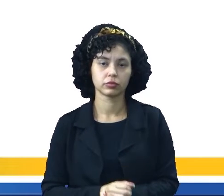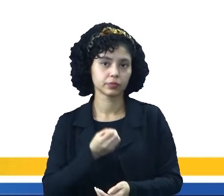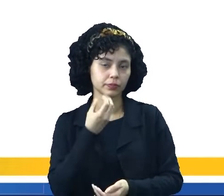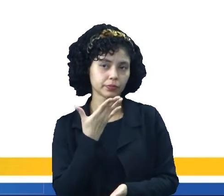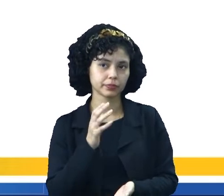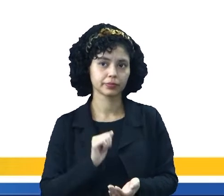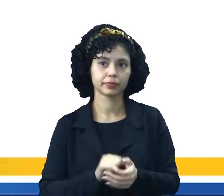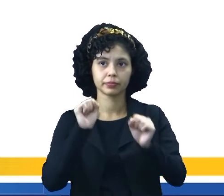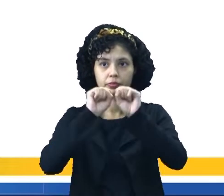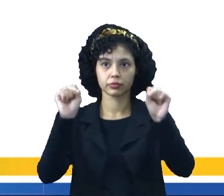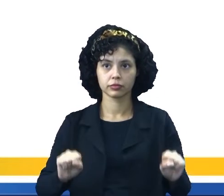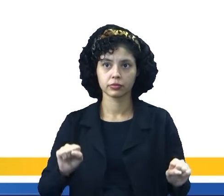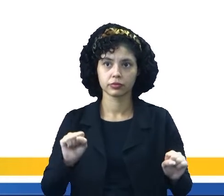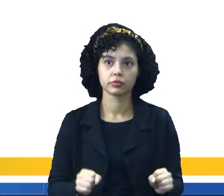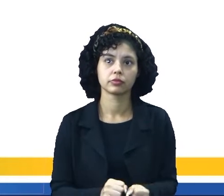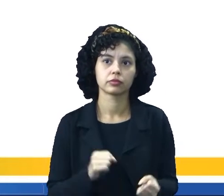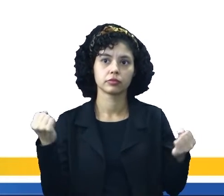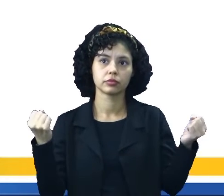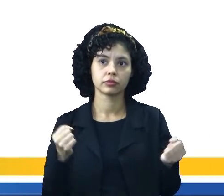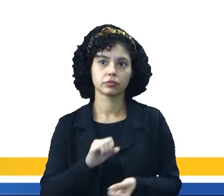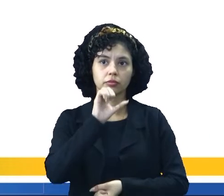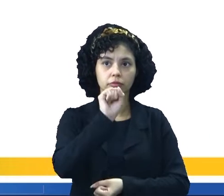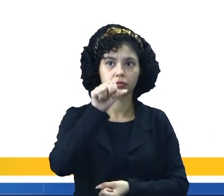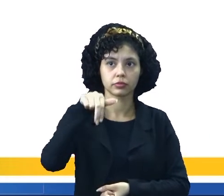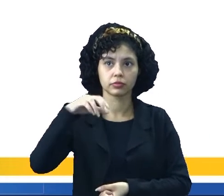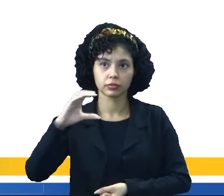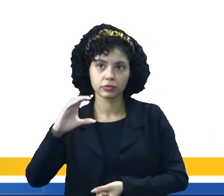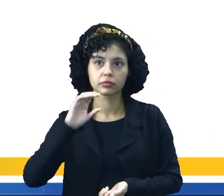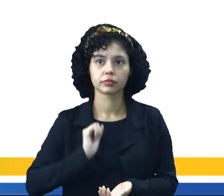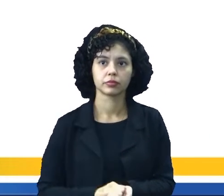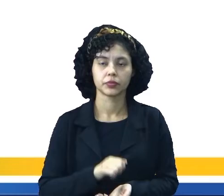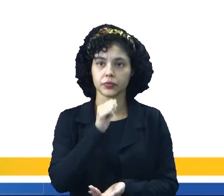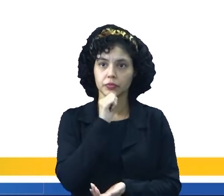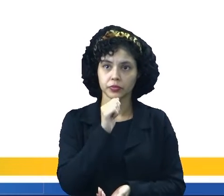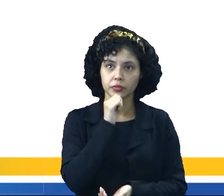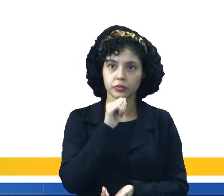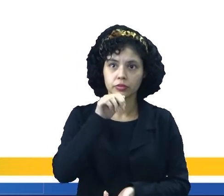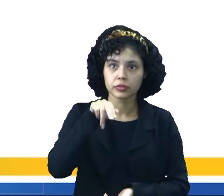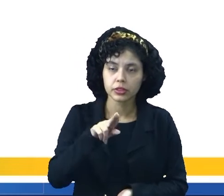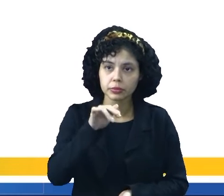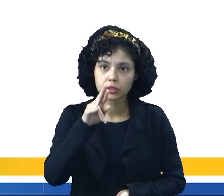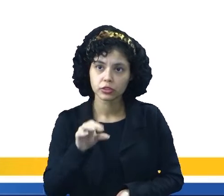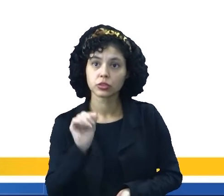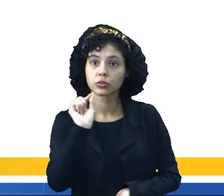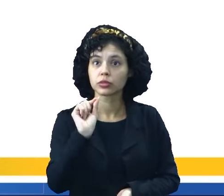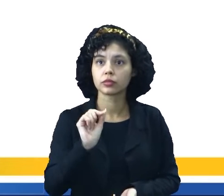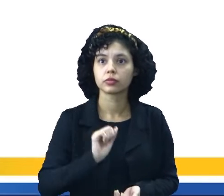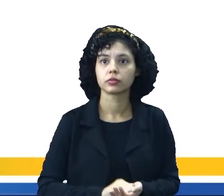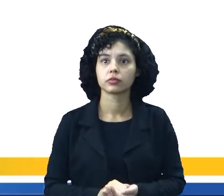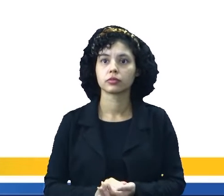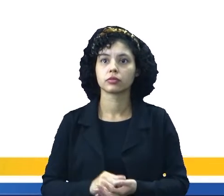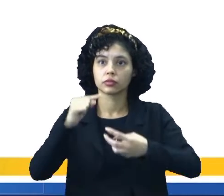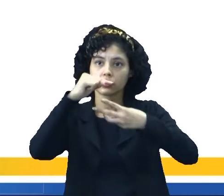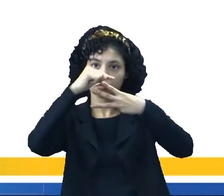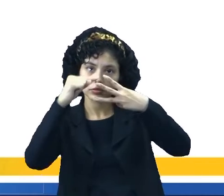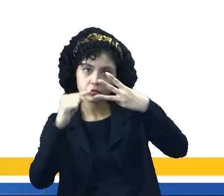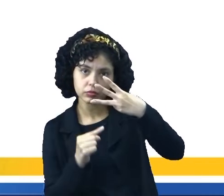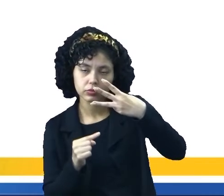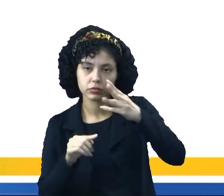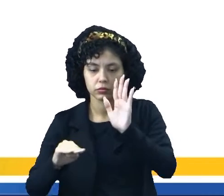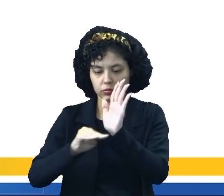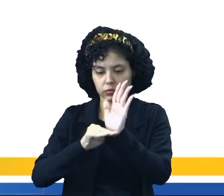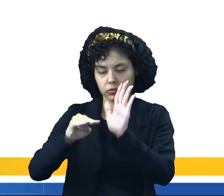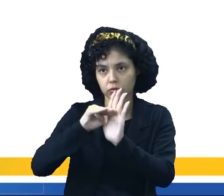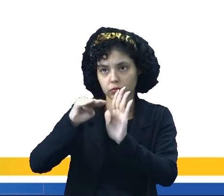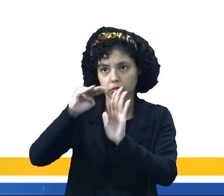Bom, no sistema nervoso central, ainda continuando, nós temos aí as meninges. O que são meninges? Meninges são 3 camadas